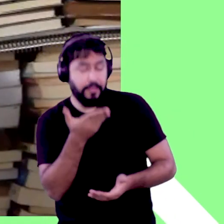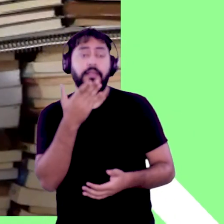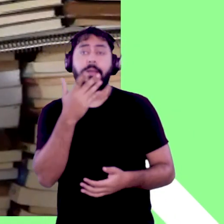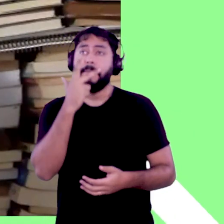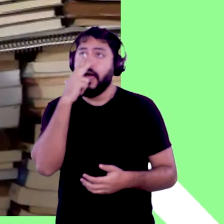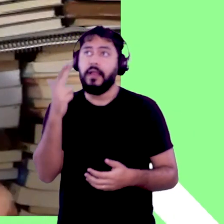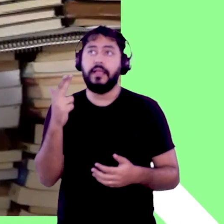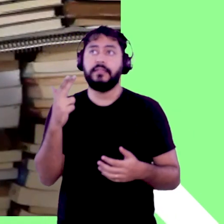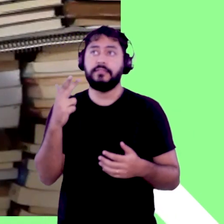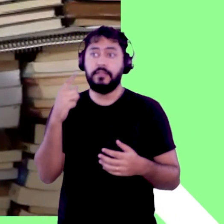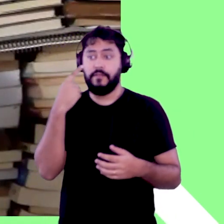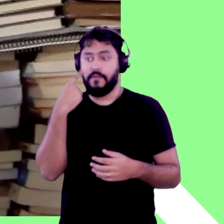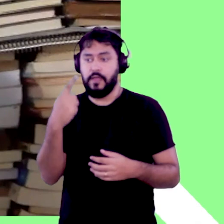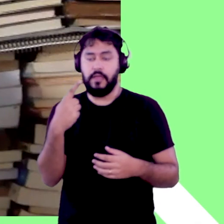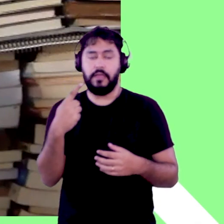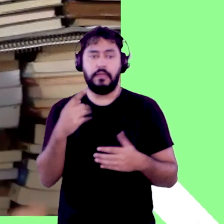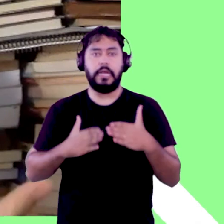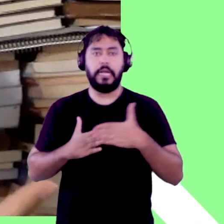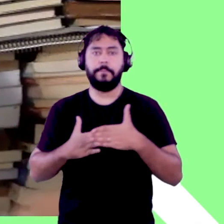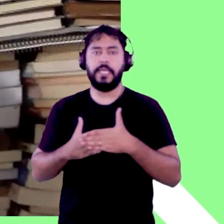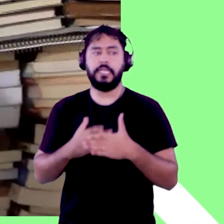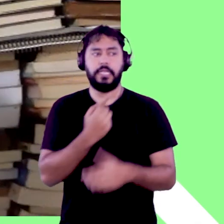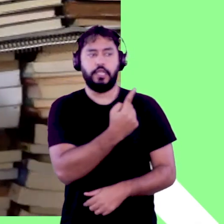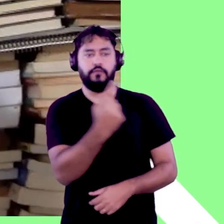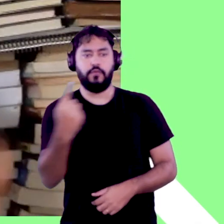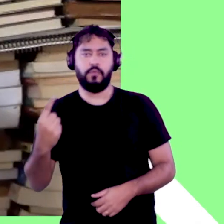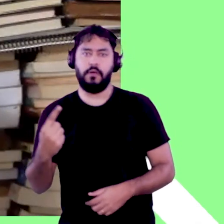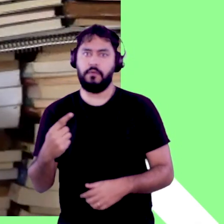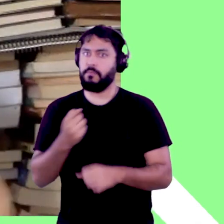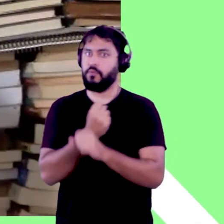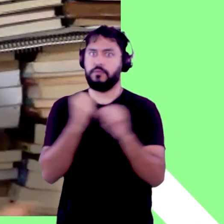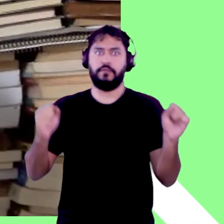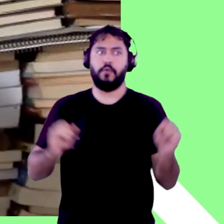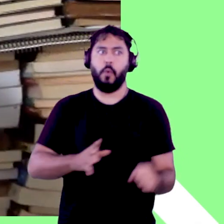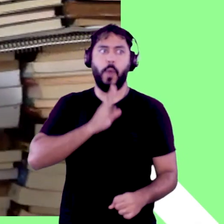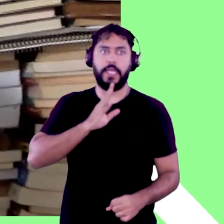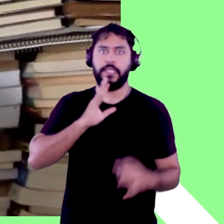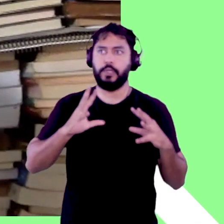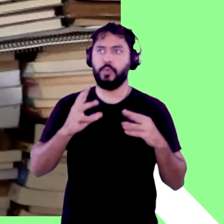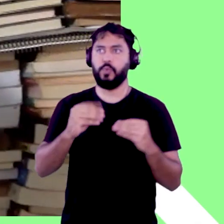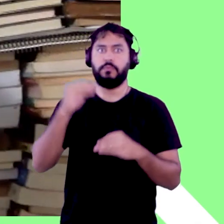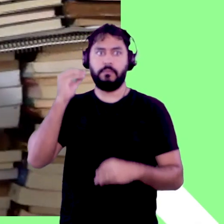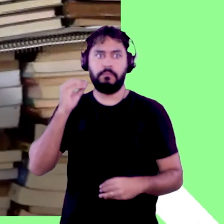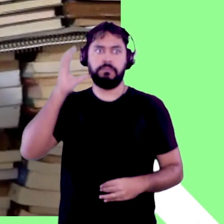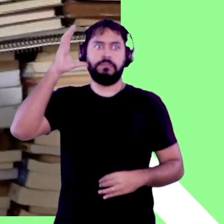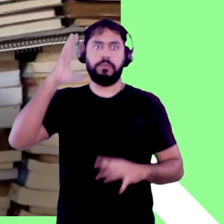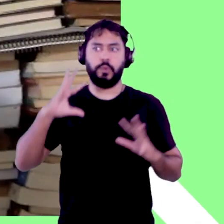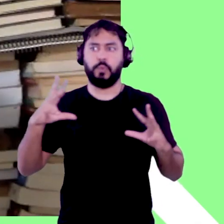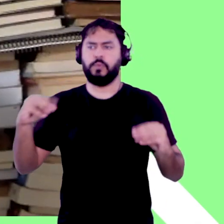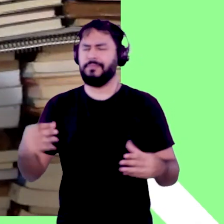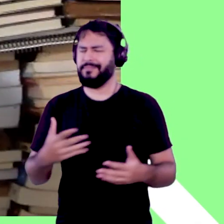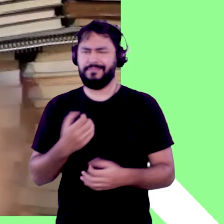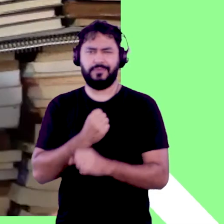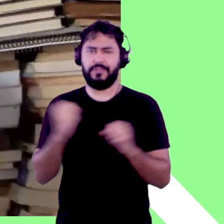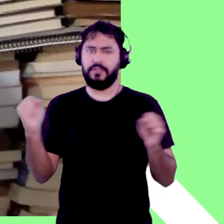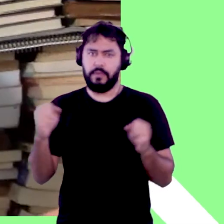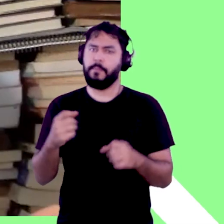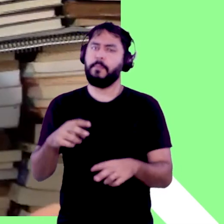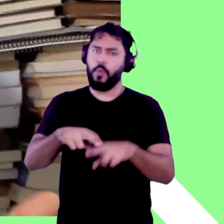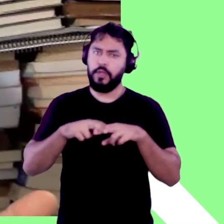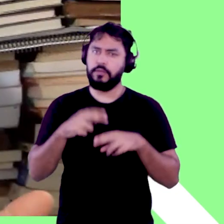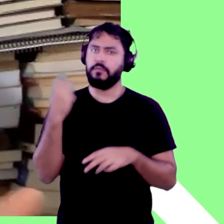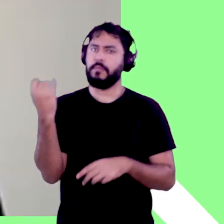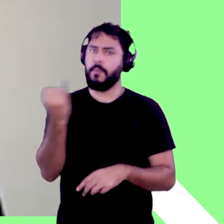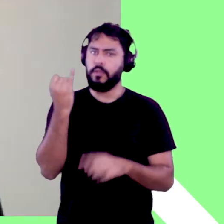a limitação individual, né? Não dá pra gente saber de tudo, conhecer tudo, então é isso que é a importância desses encontros mesmo. Então, obrigada,